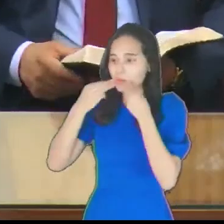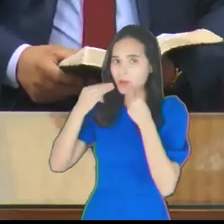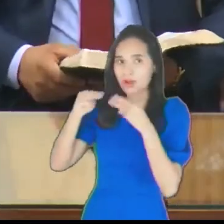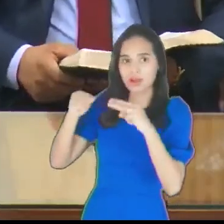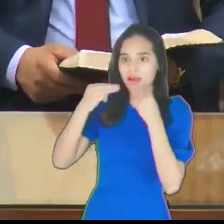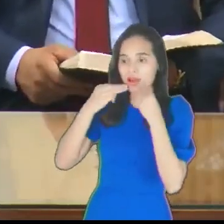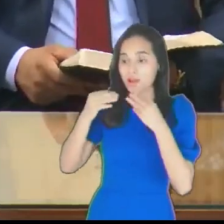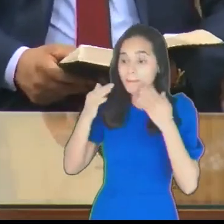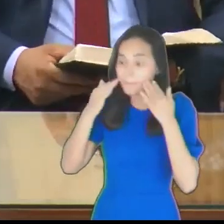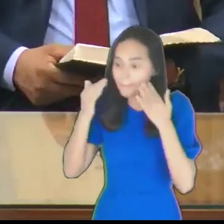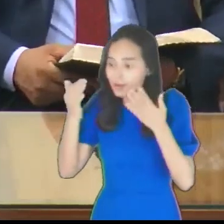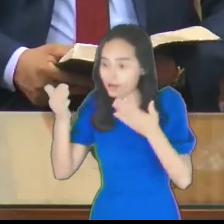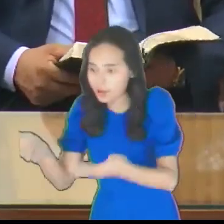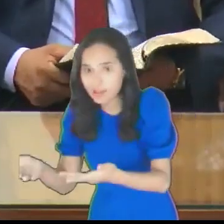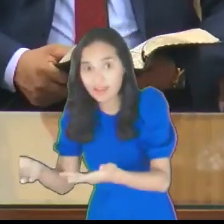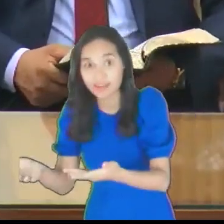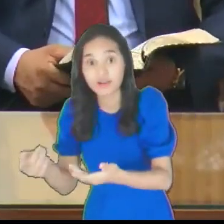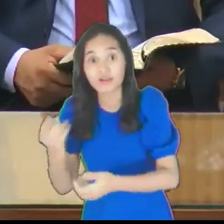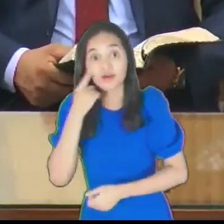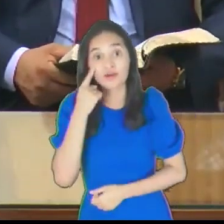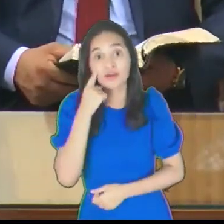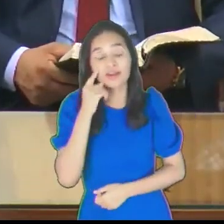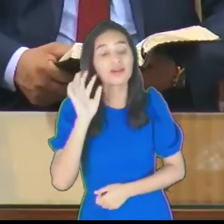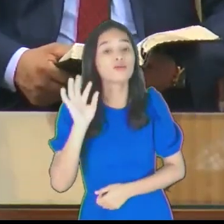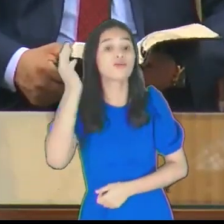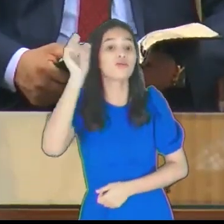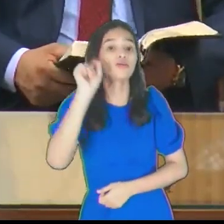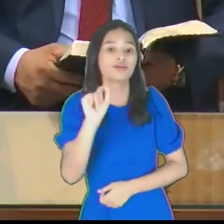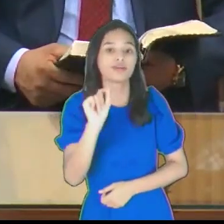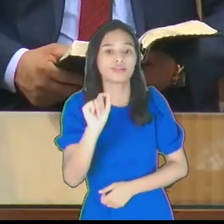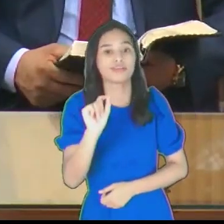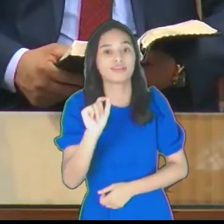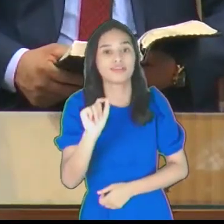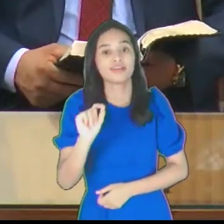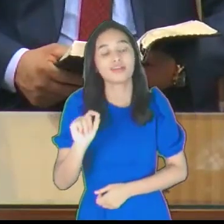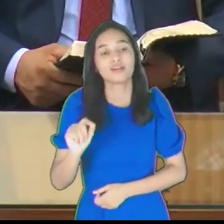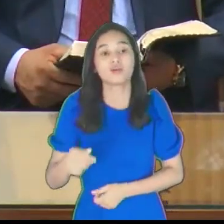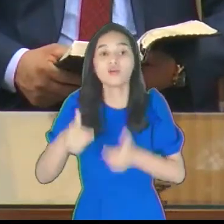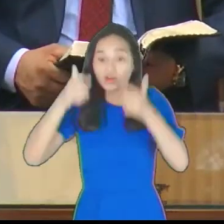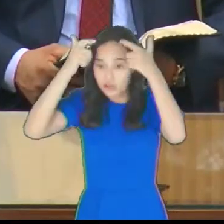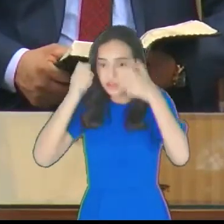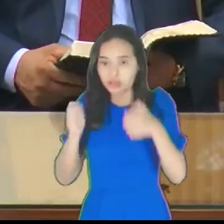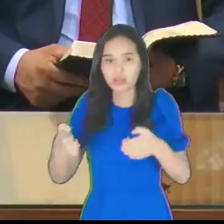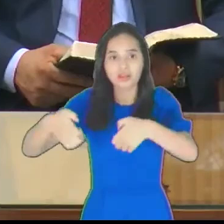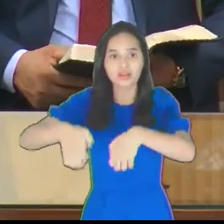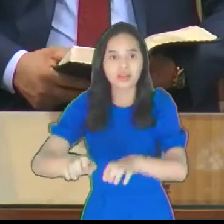lá, olha, irmão, aí o que foi que aconteceu? O rei Ezequias achou que